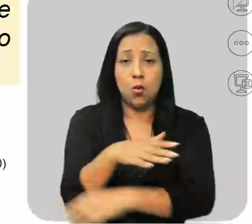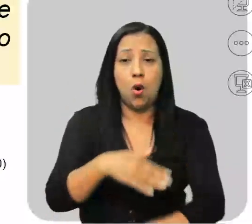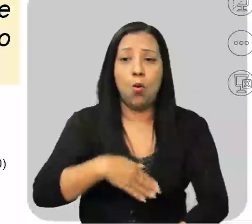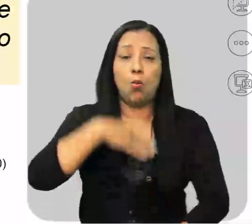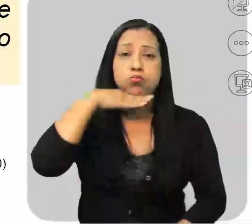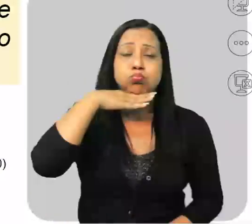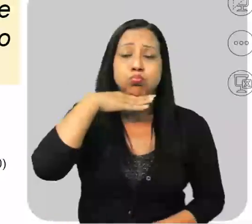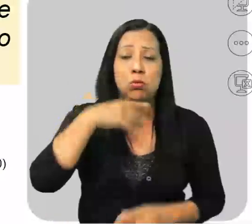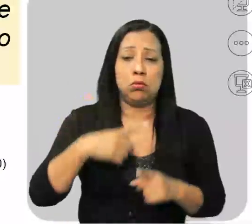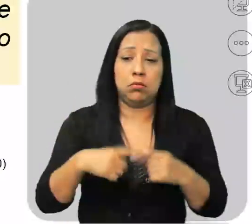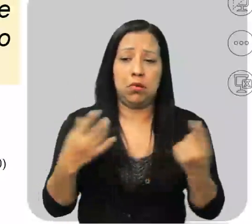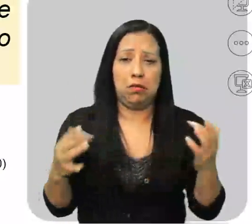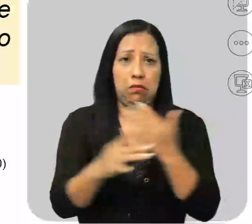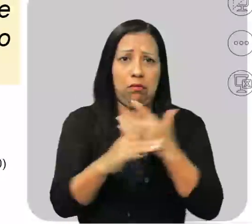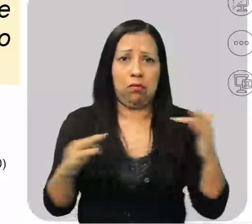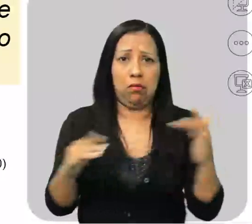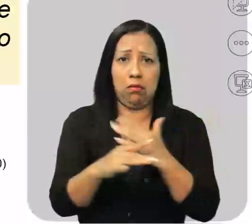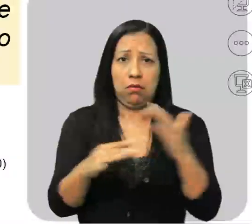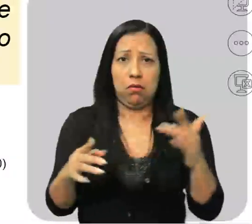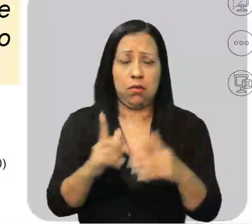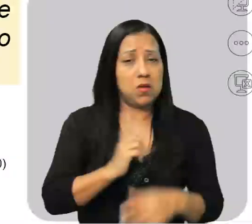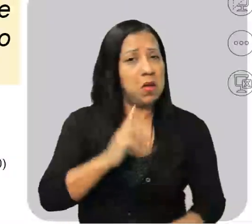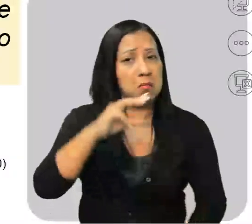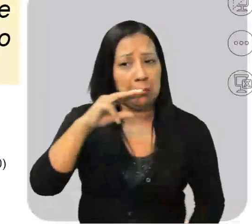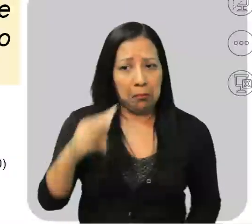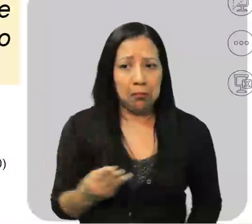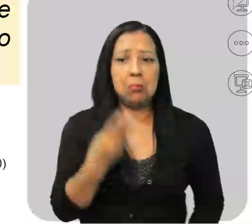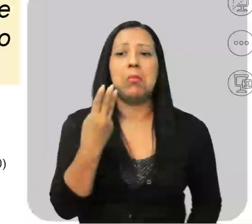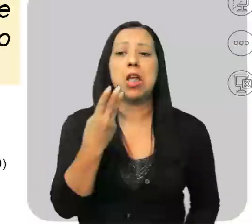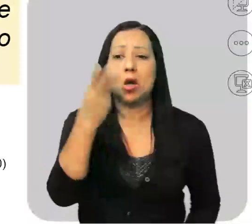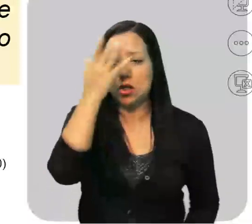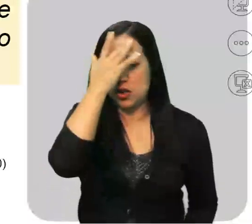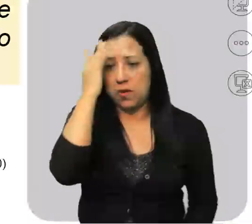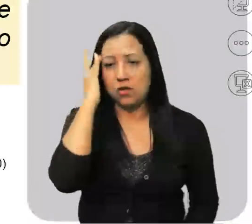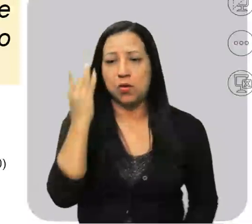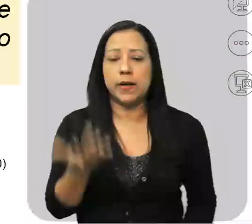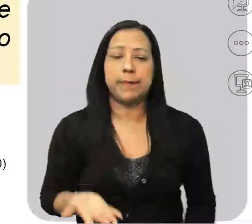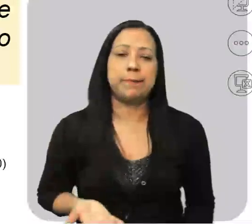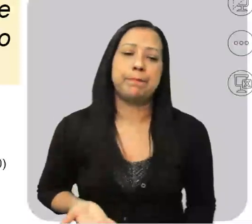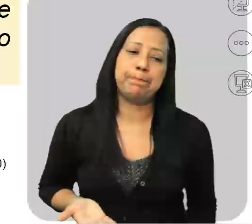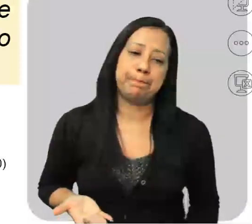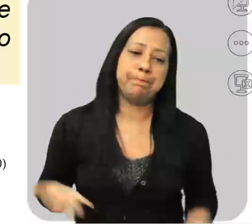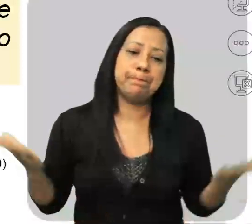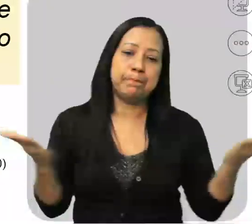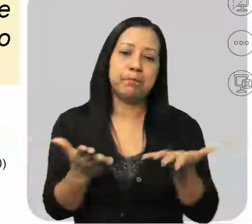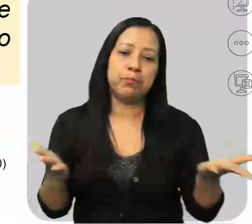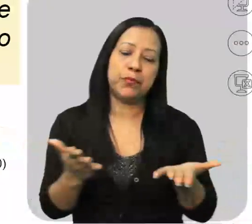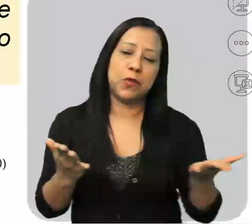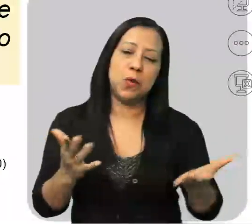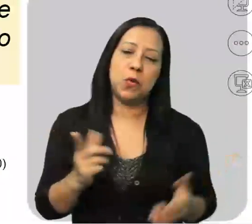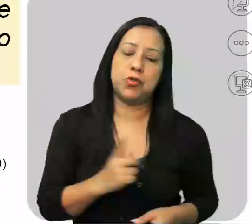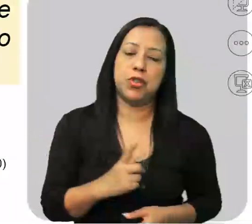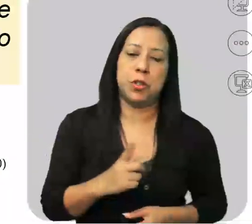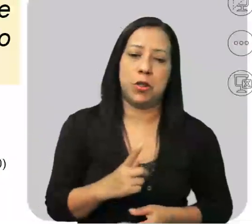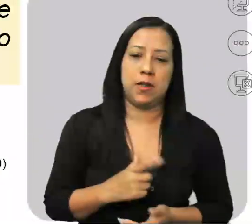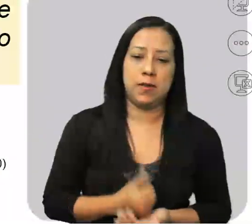cheias, ok? Porque é um aglomerado muito grande de milhões de pessoas, ok?